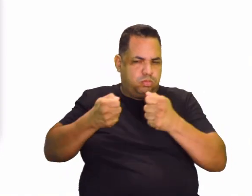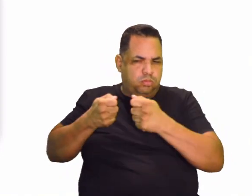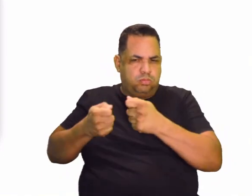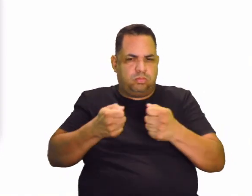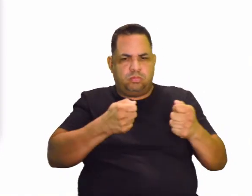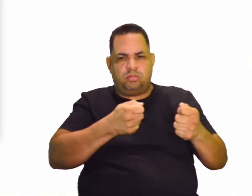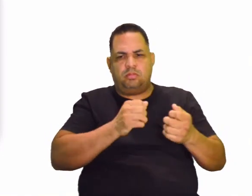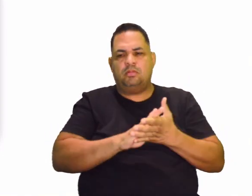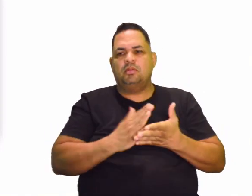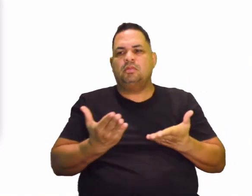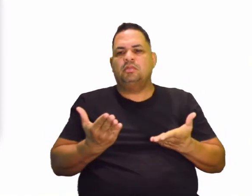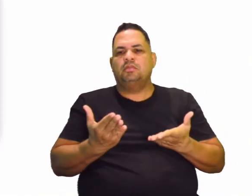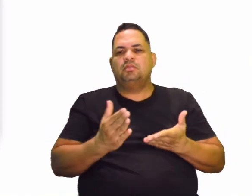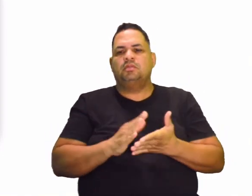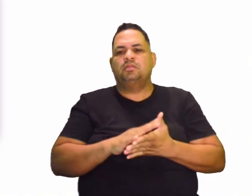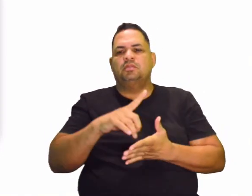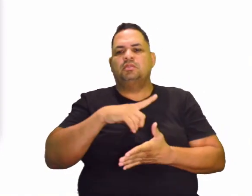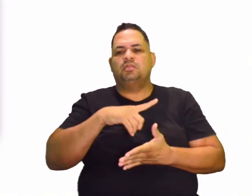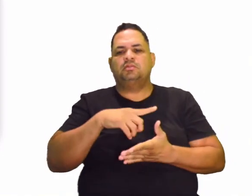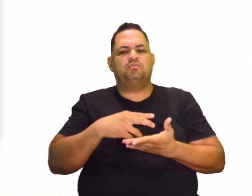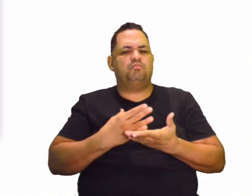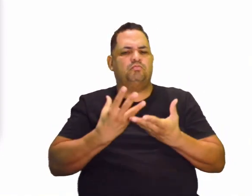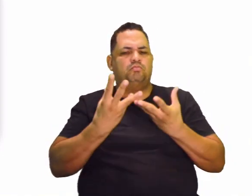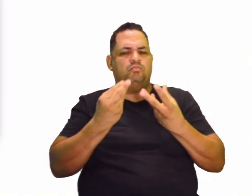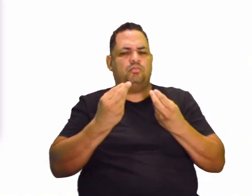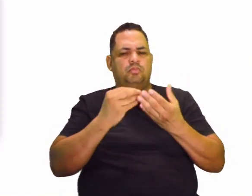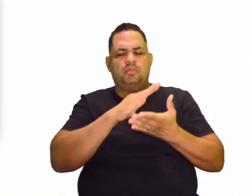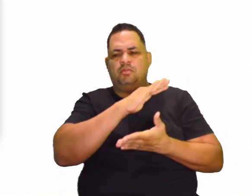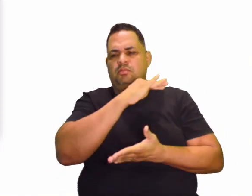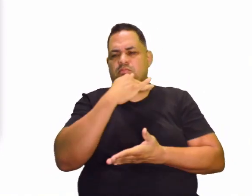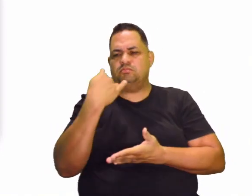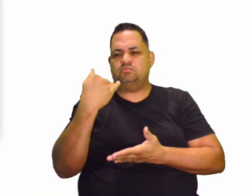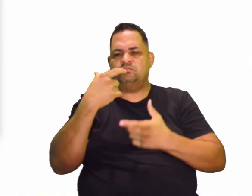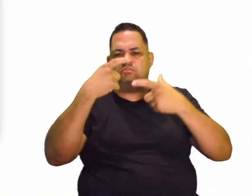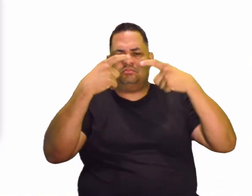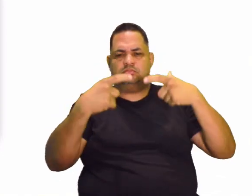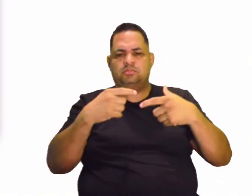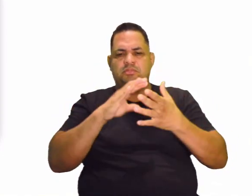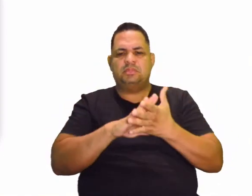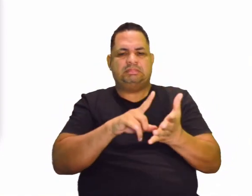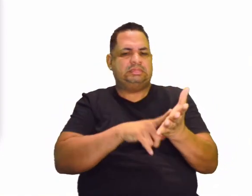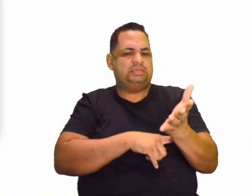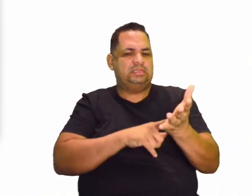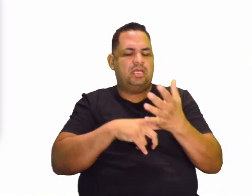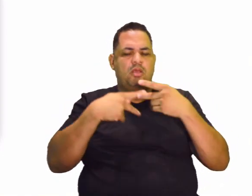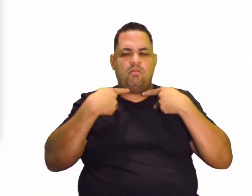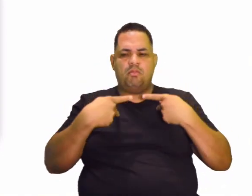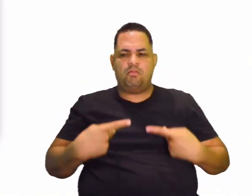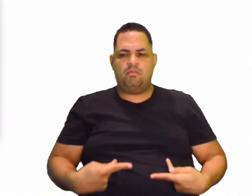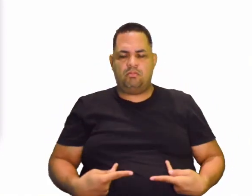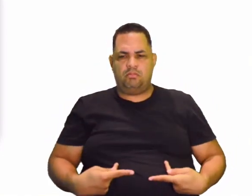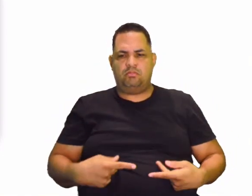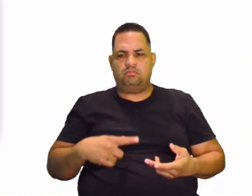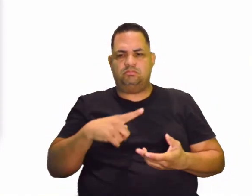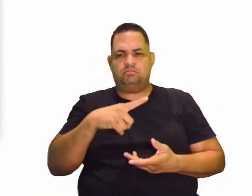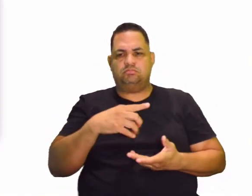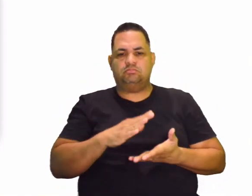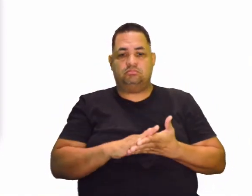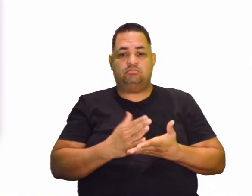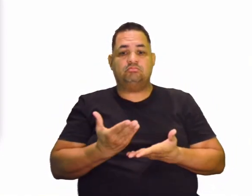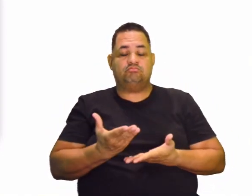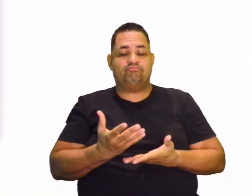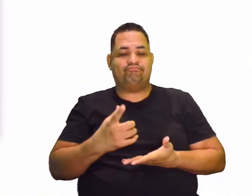leões. Então, houve muita morte. É um local que há muito sangue humano. E eu tinha muita curiosidade de